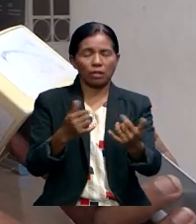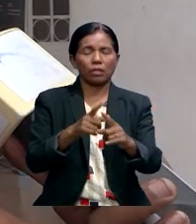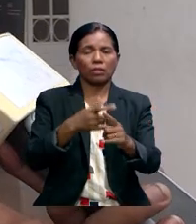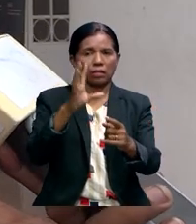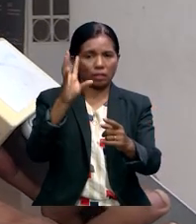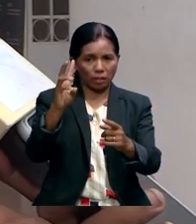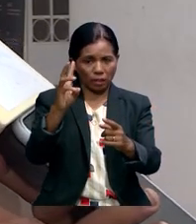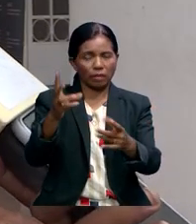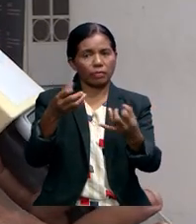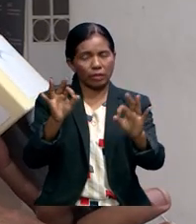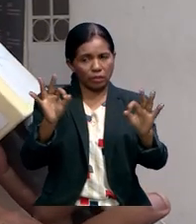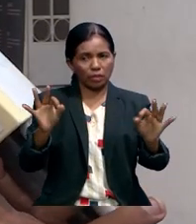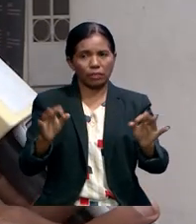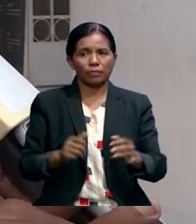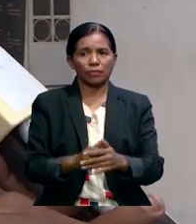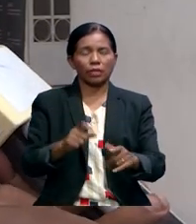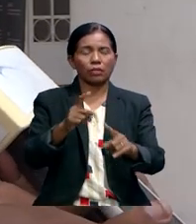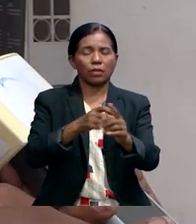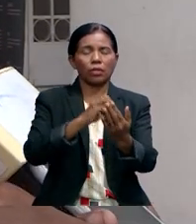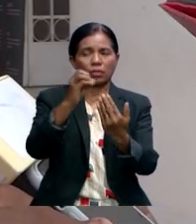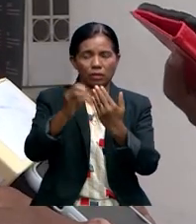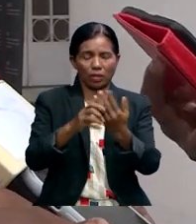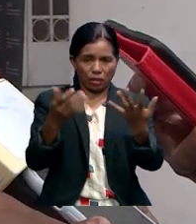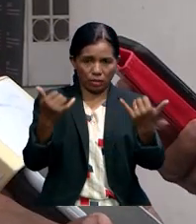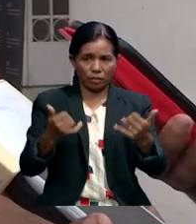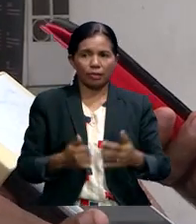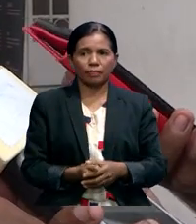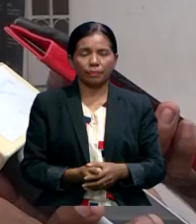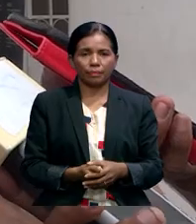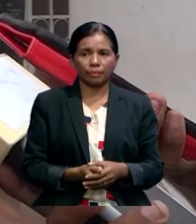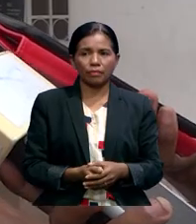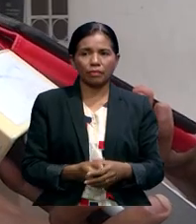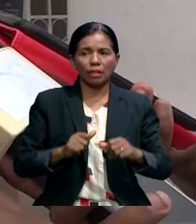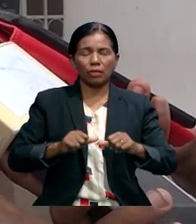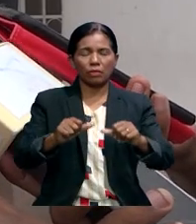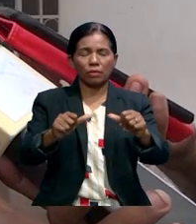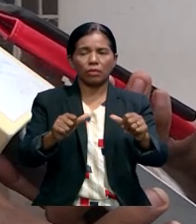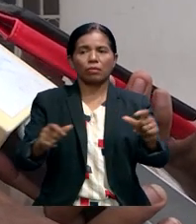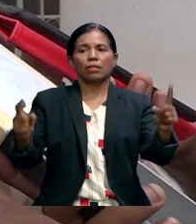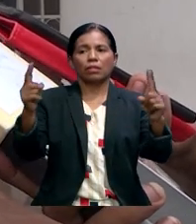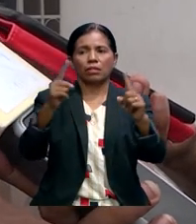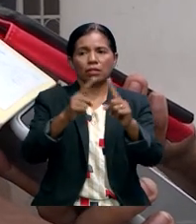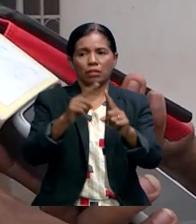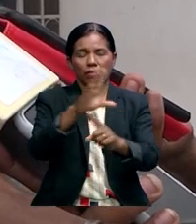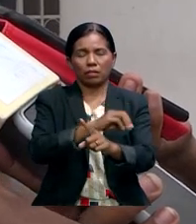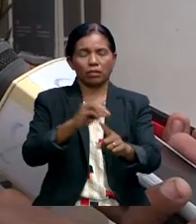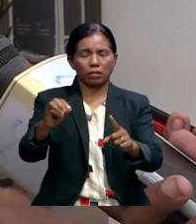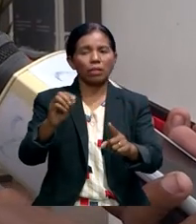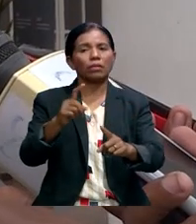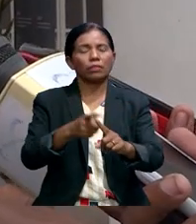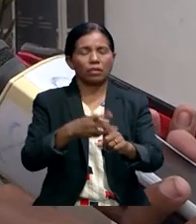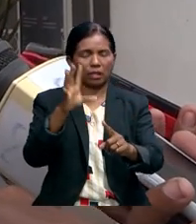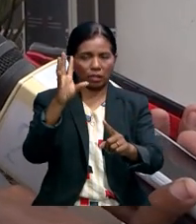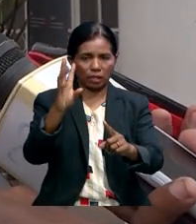e fulan outubro, né? E agora continua a falar terceira 6 meses, Nini. Assim,